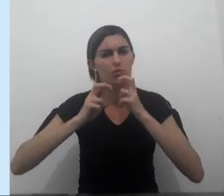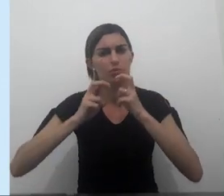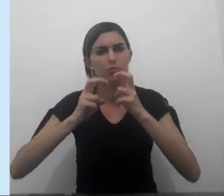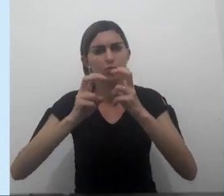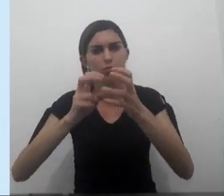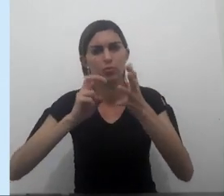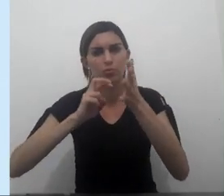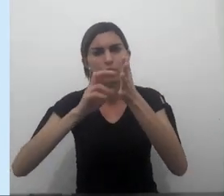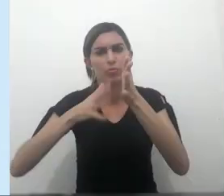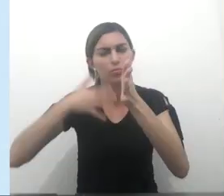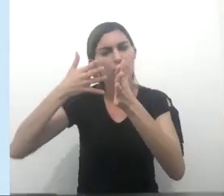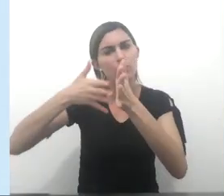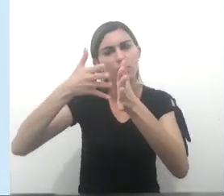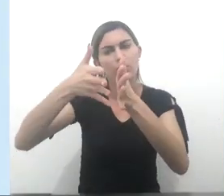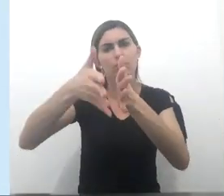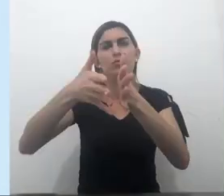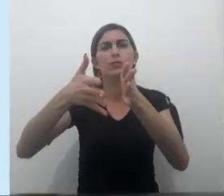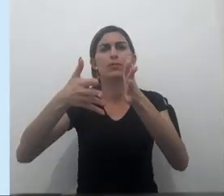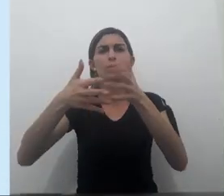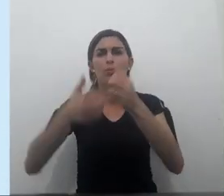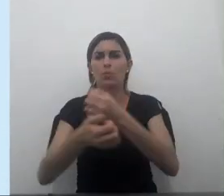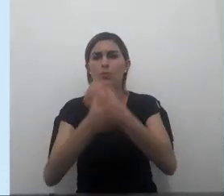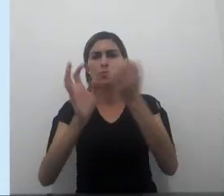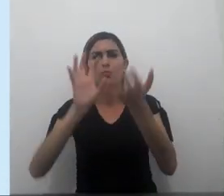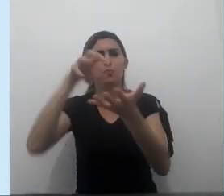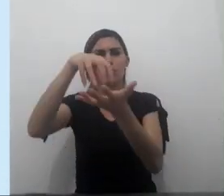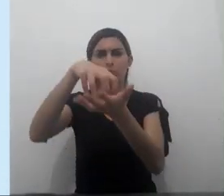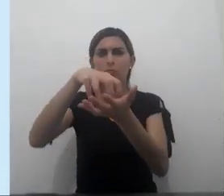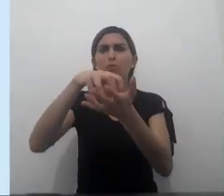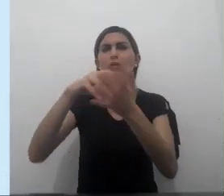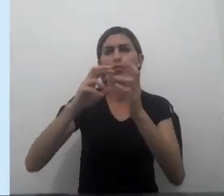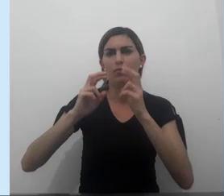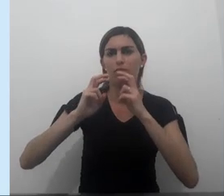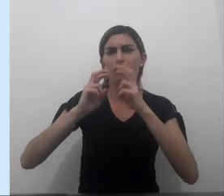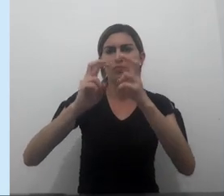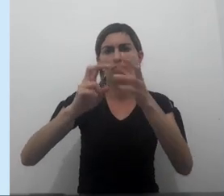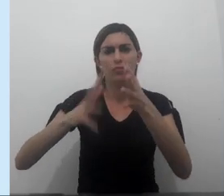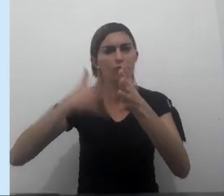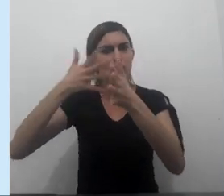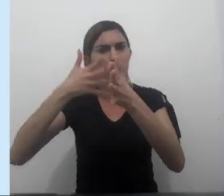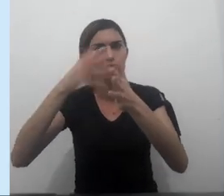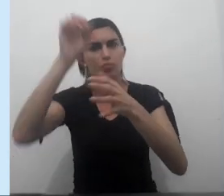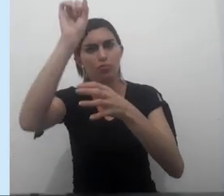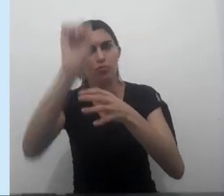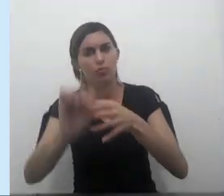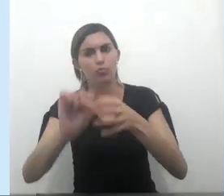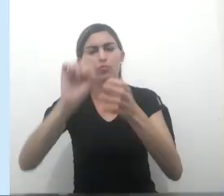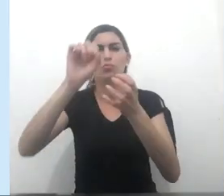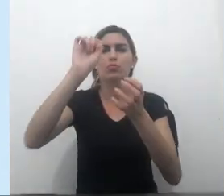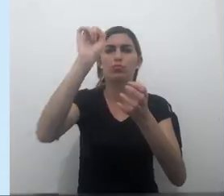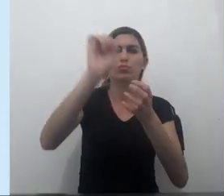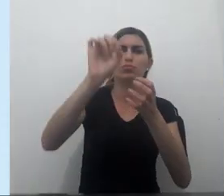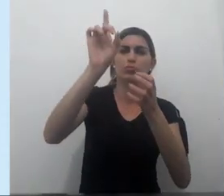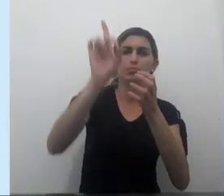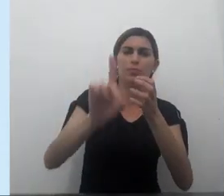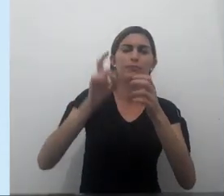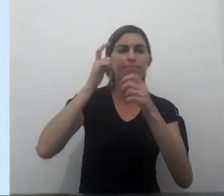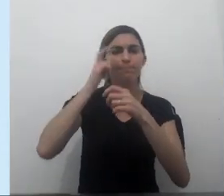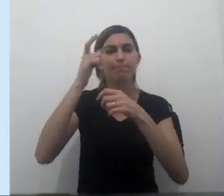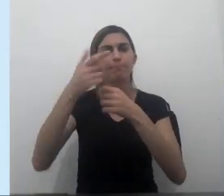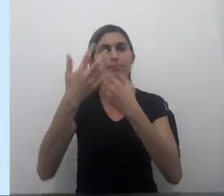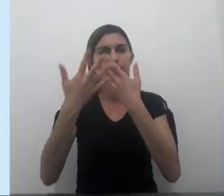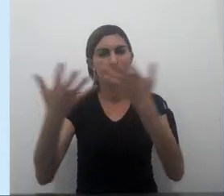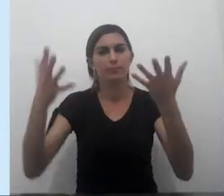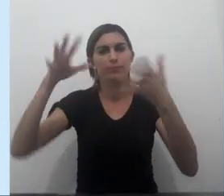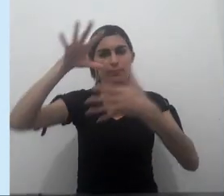ferrovias e estamos falando também sobre a concentração dessas ferrovias na região sul e sudeste, é interessante que